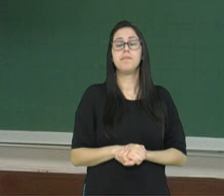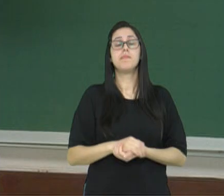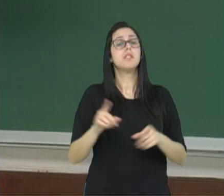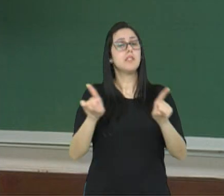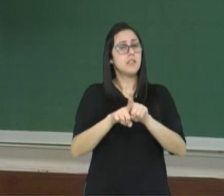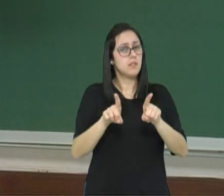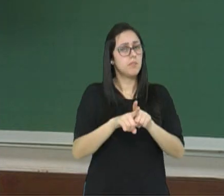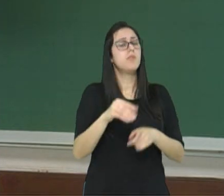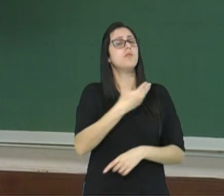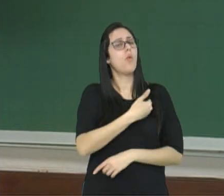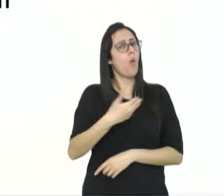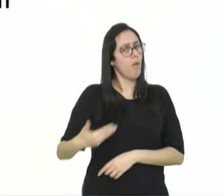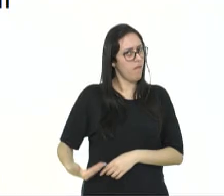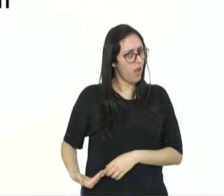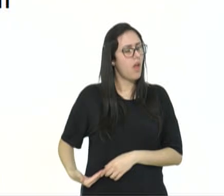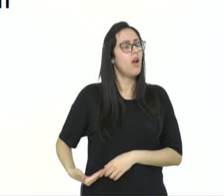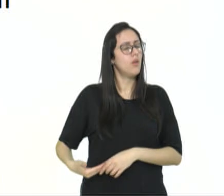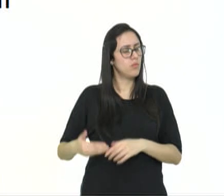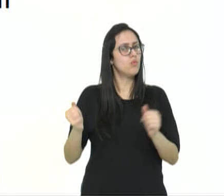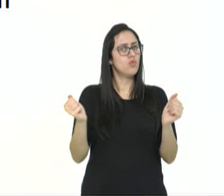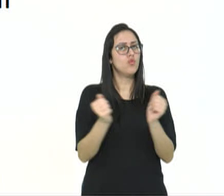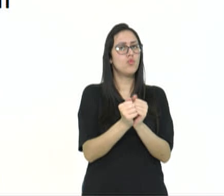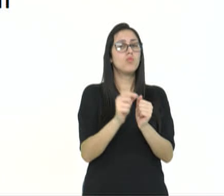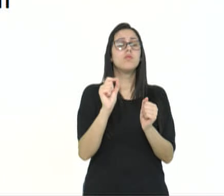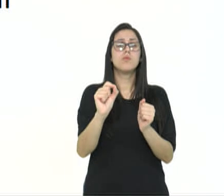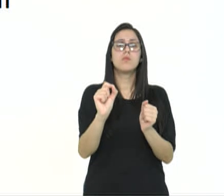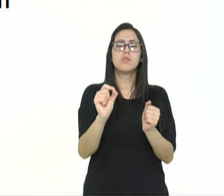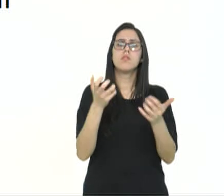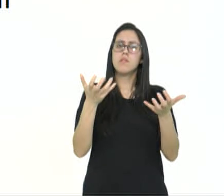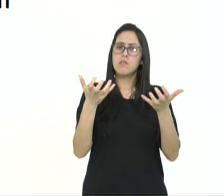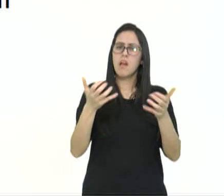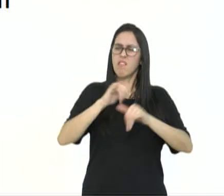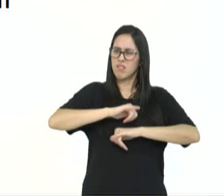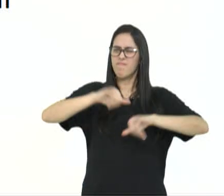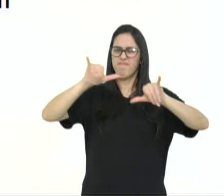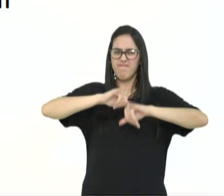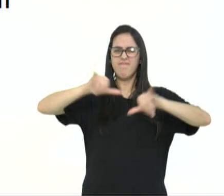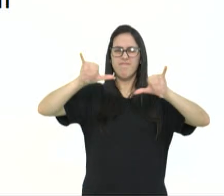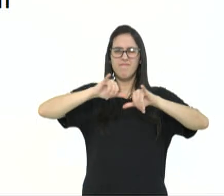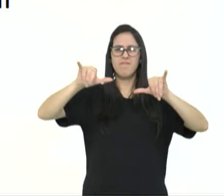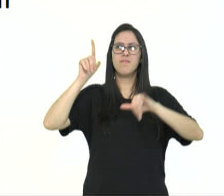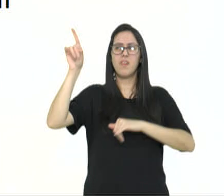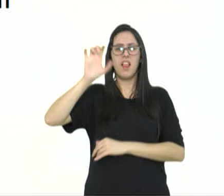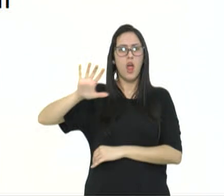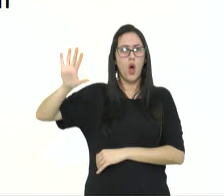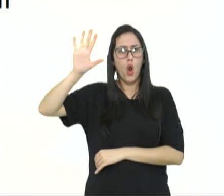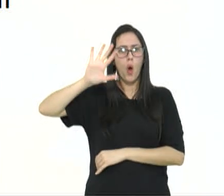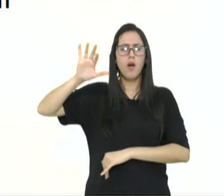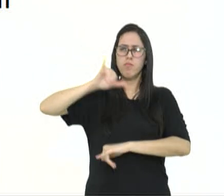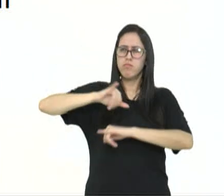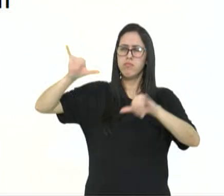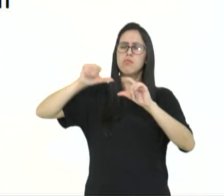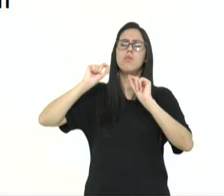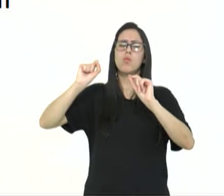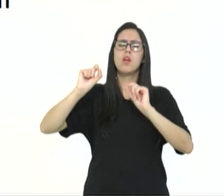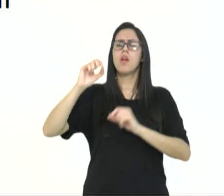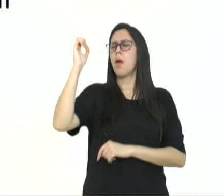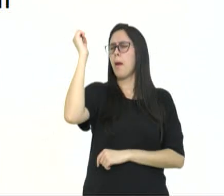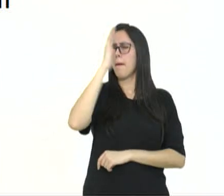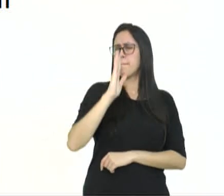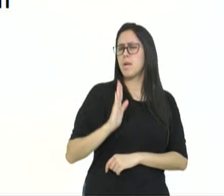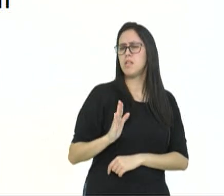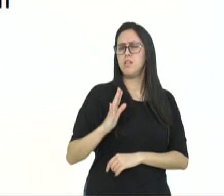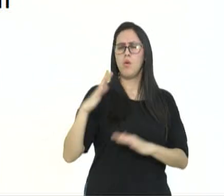sua parte. Era divulgado bastantes propagandas na Europa, mostrando que o Brasil era um